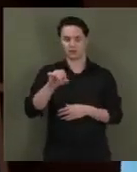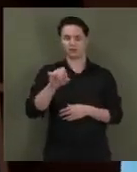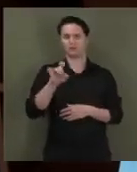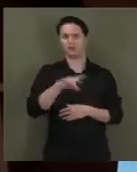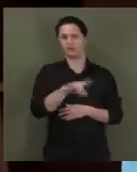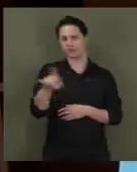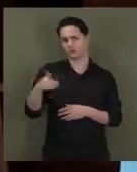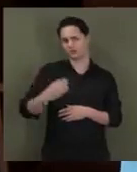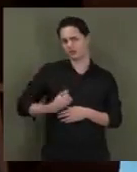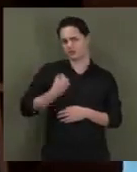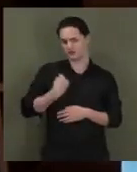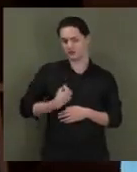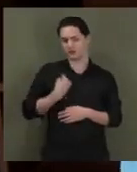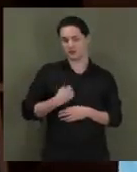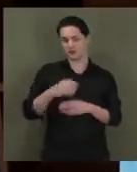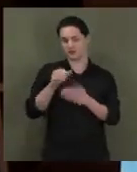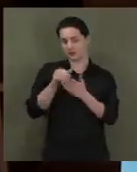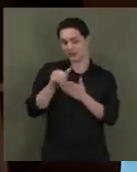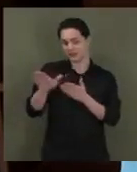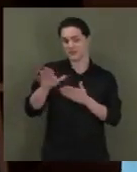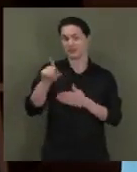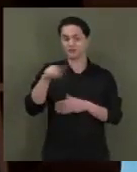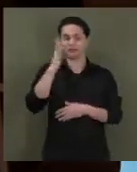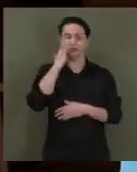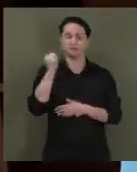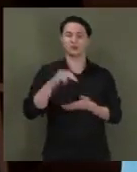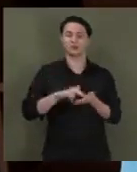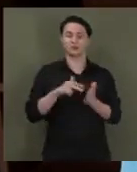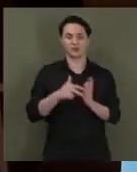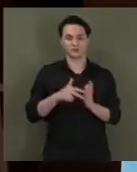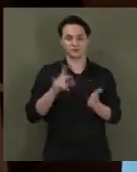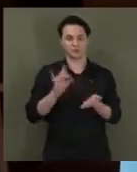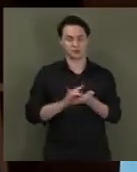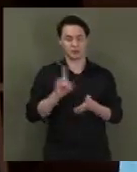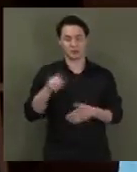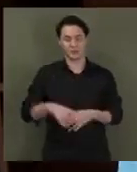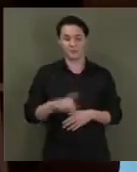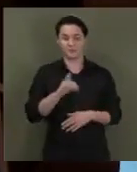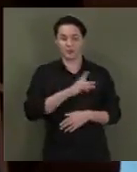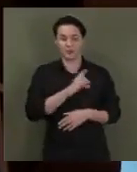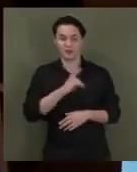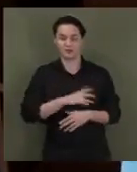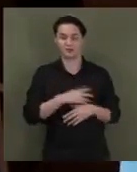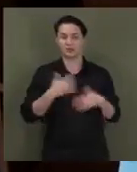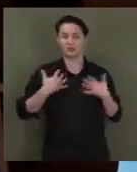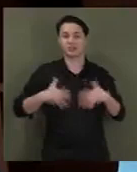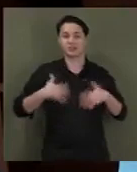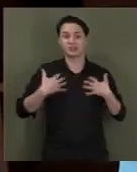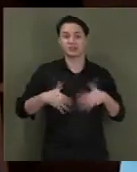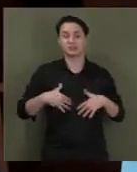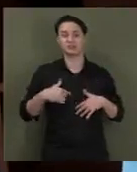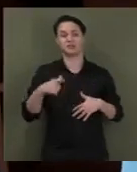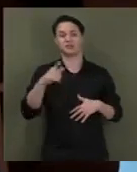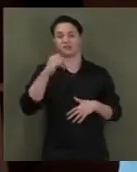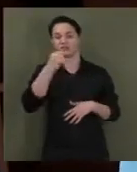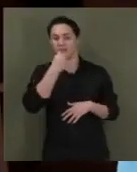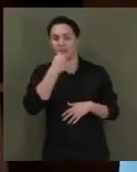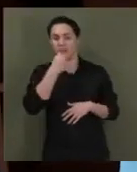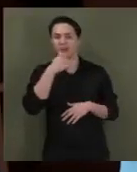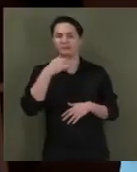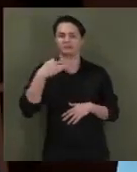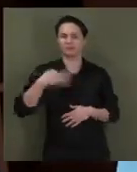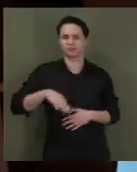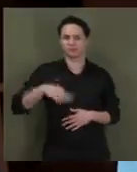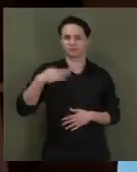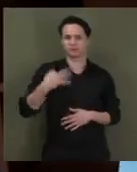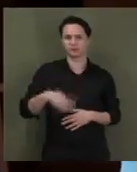exílio sabe o que isso significa. O medo, o desespero, a tristeza, a dor,